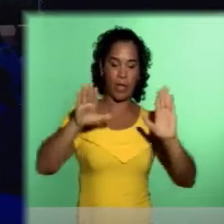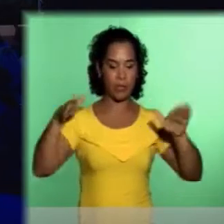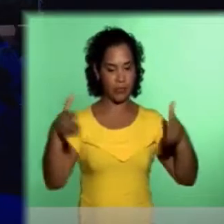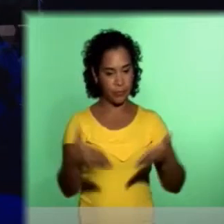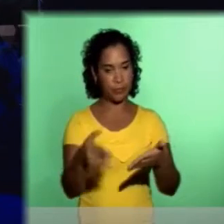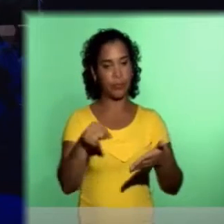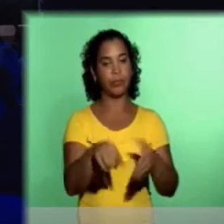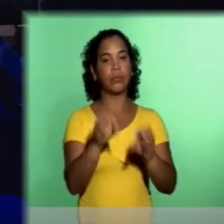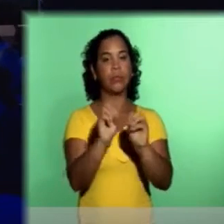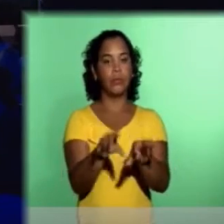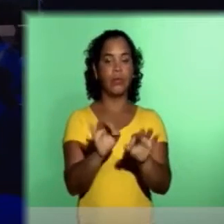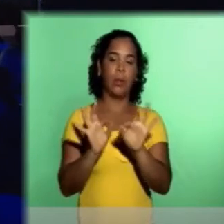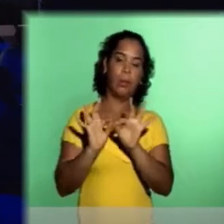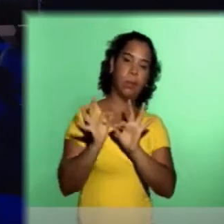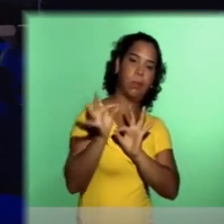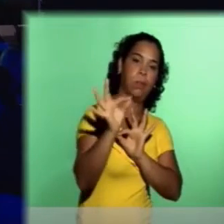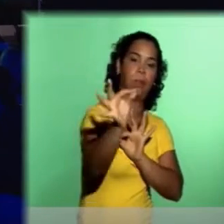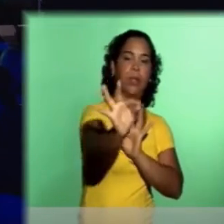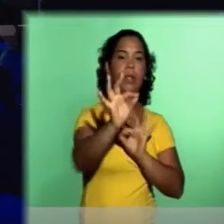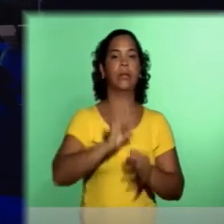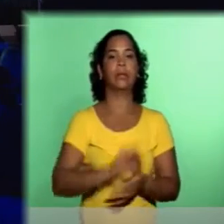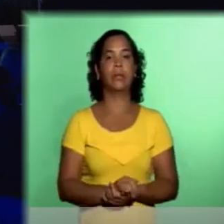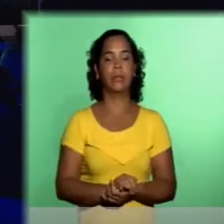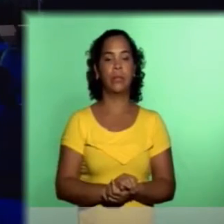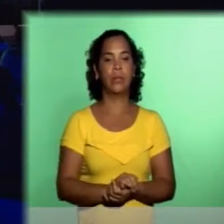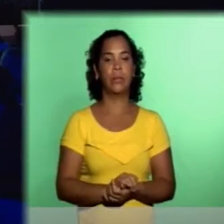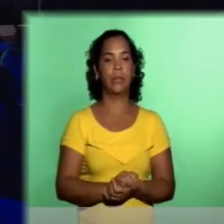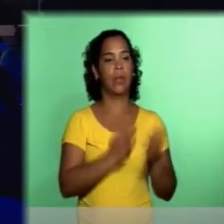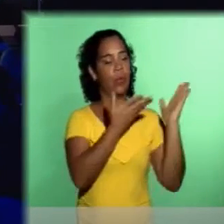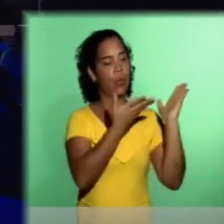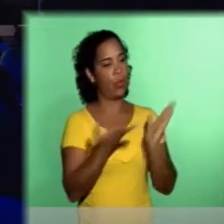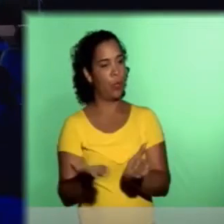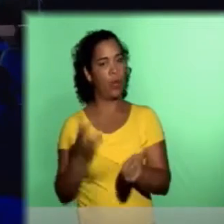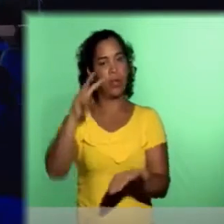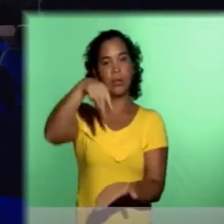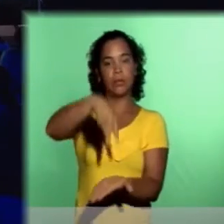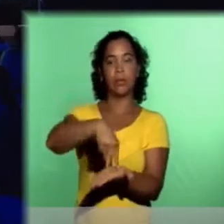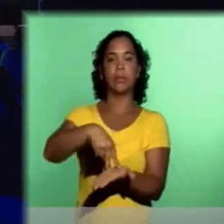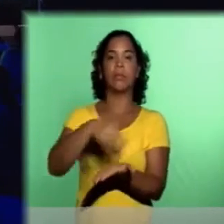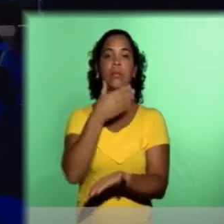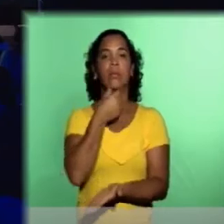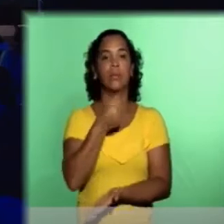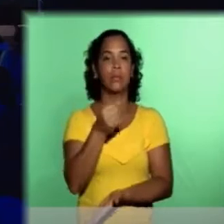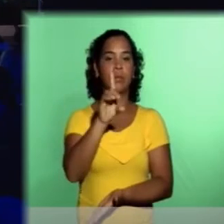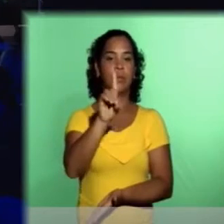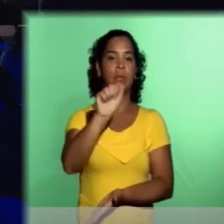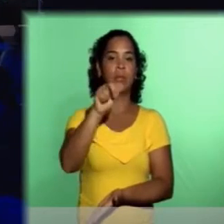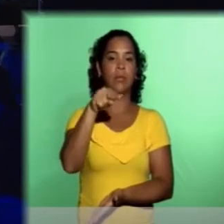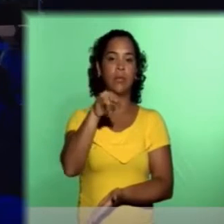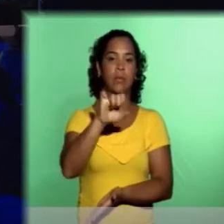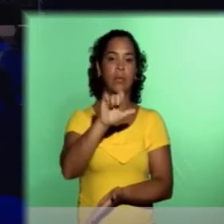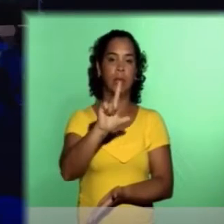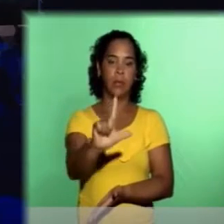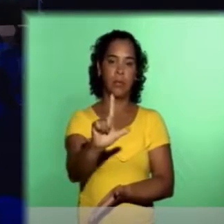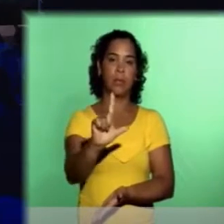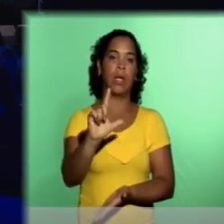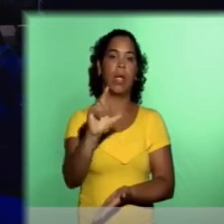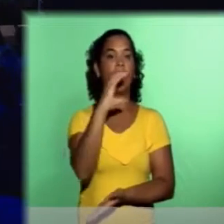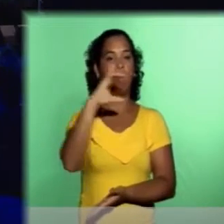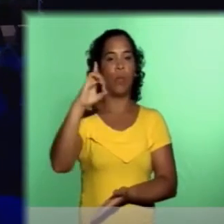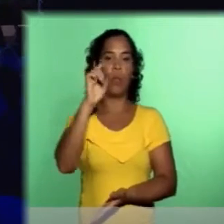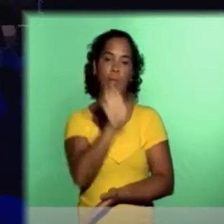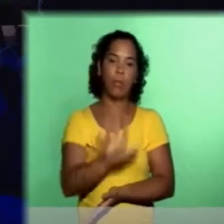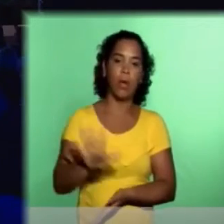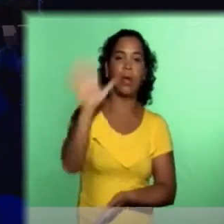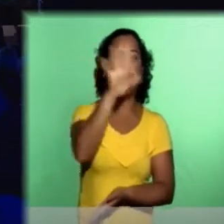ao Longo da Vida, Metas 2016-2030, convidamos ao palco o senhor Daniel Cara, coordenador-geral da